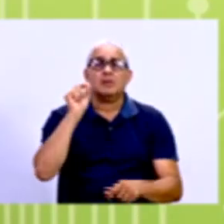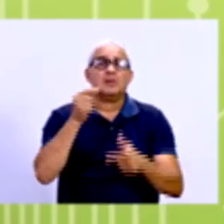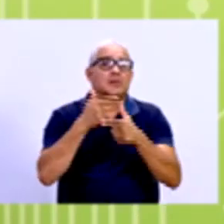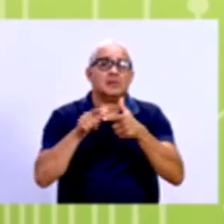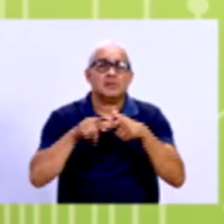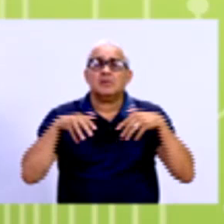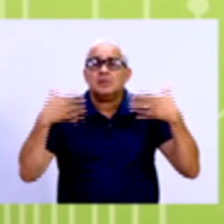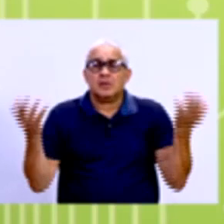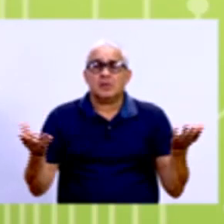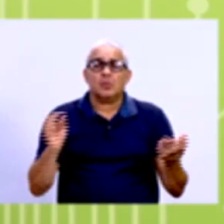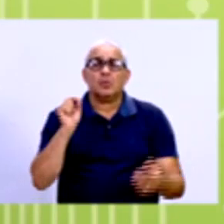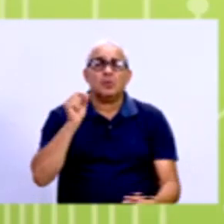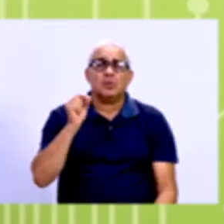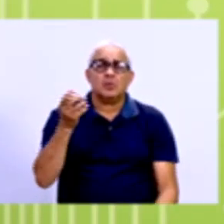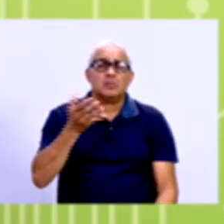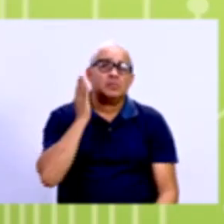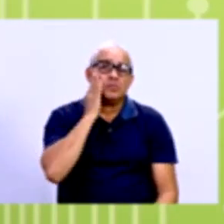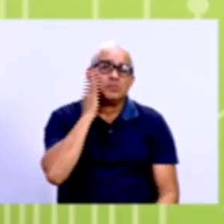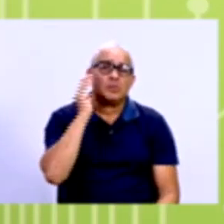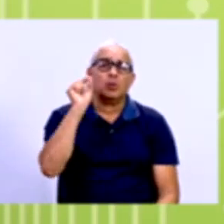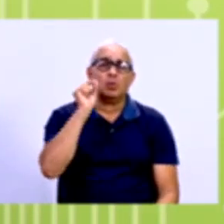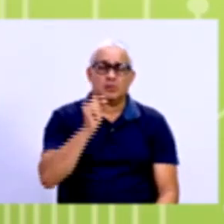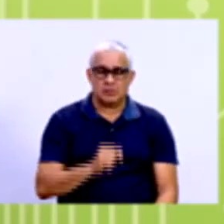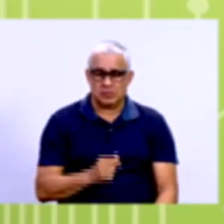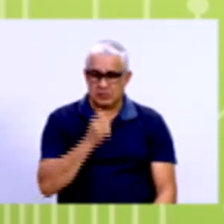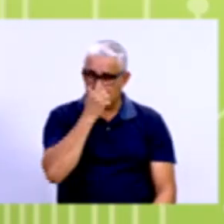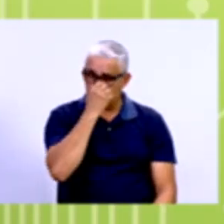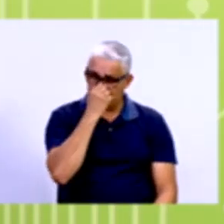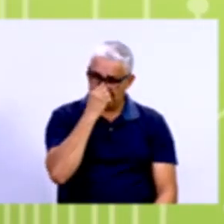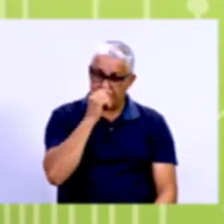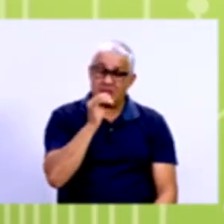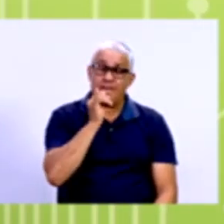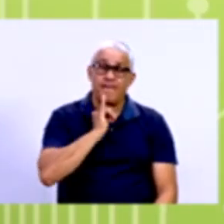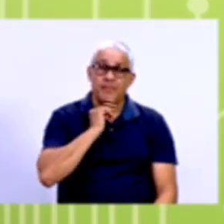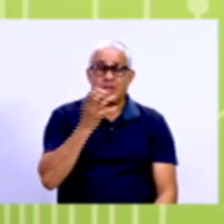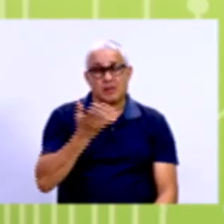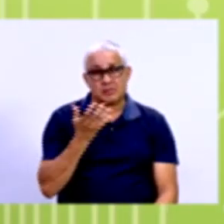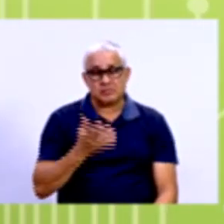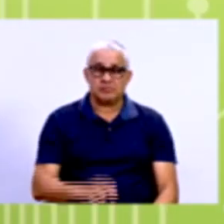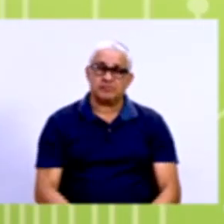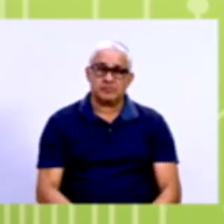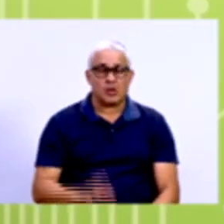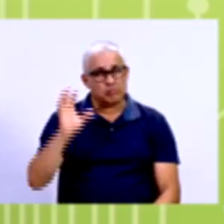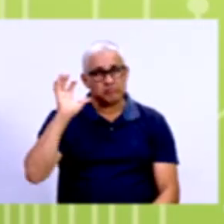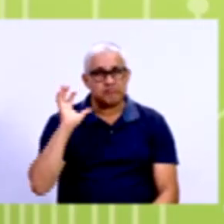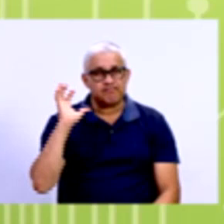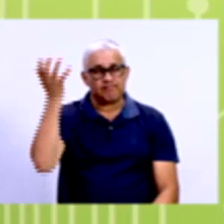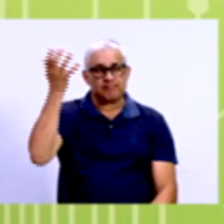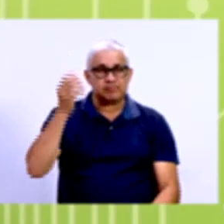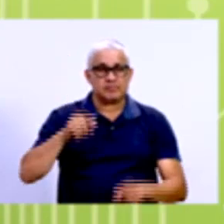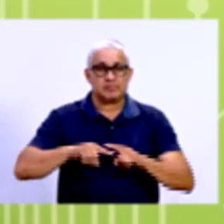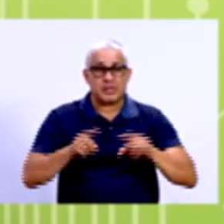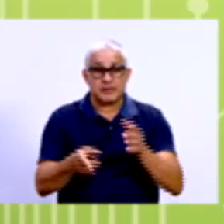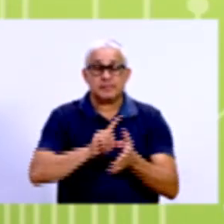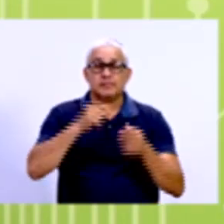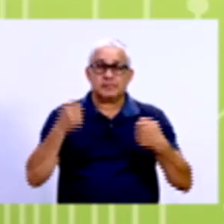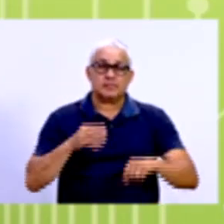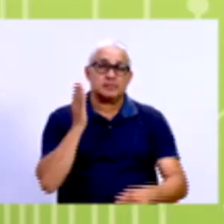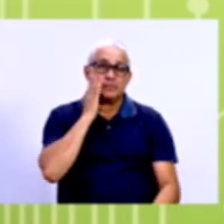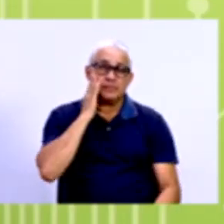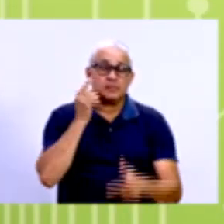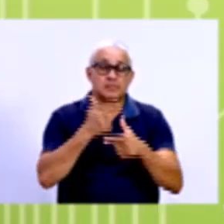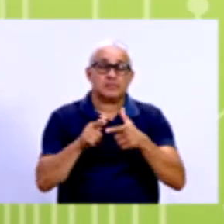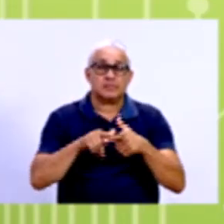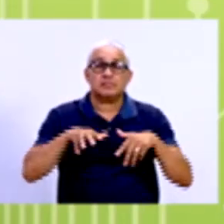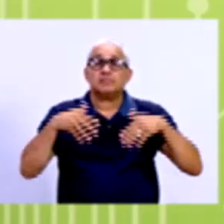problema? O que que a gente quer saber, né? Por exemplo, a gente quer tomar uma determinada decisão, mas a gente tem que saber qual que é o problema